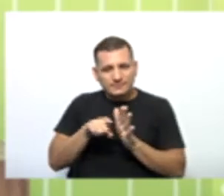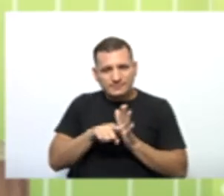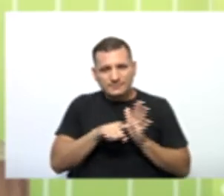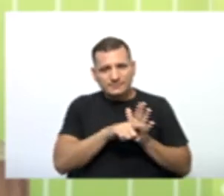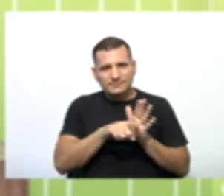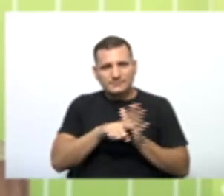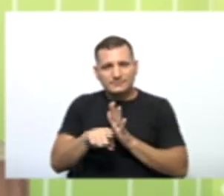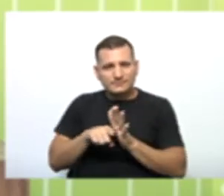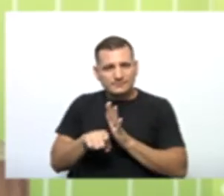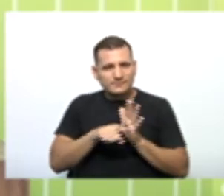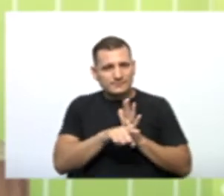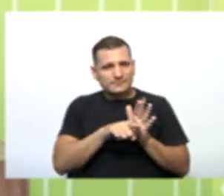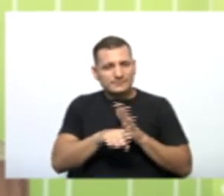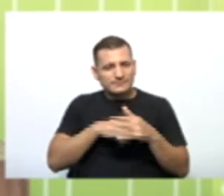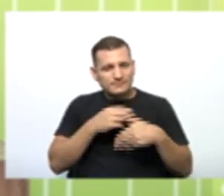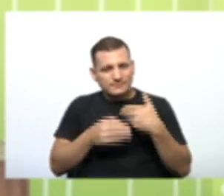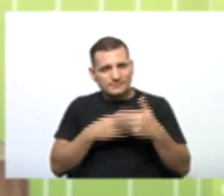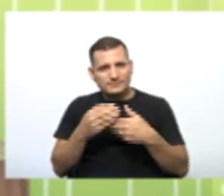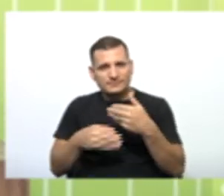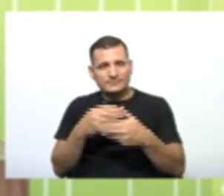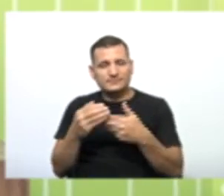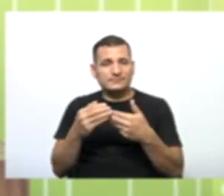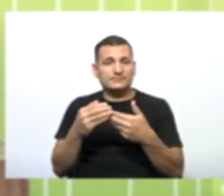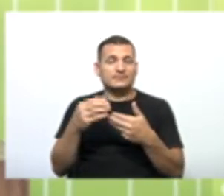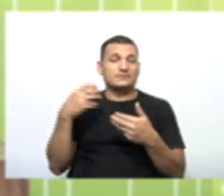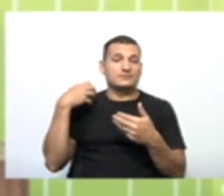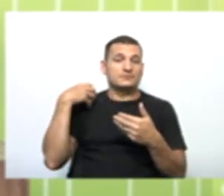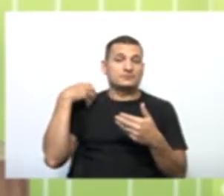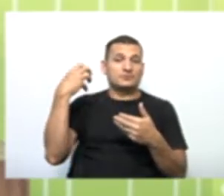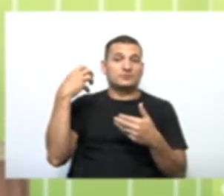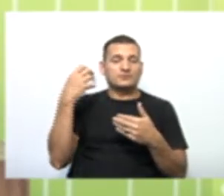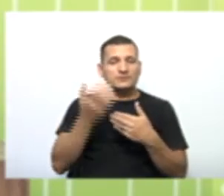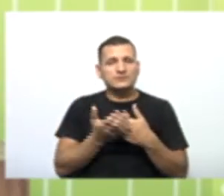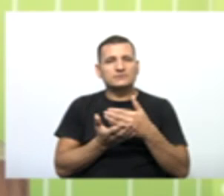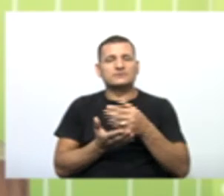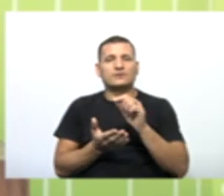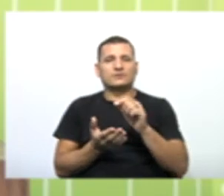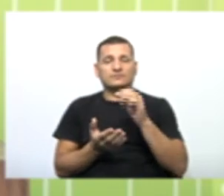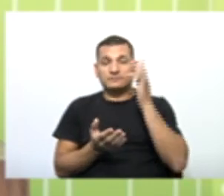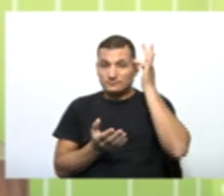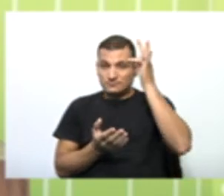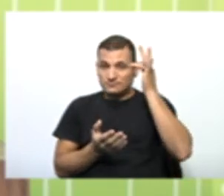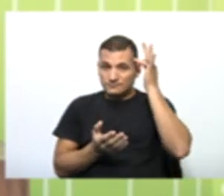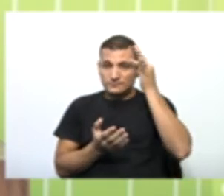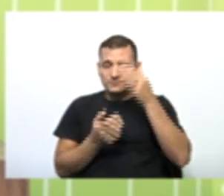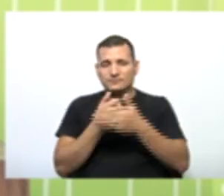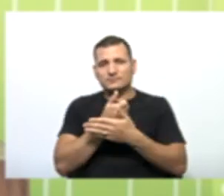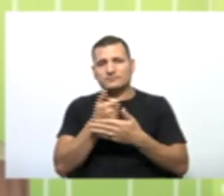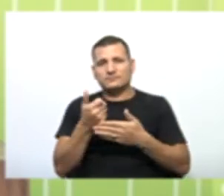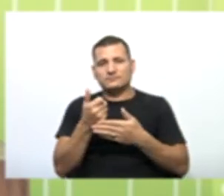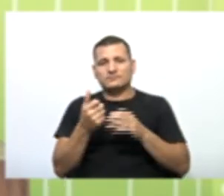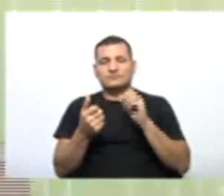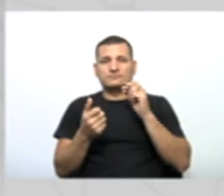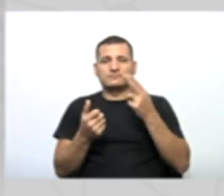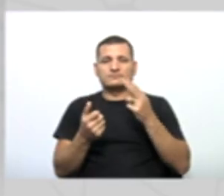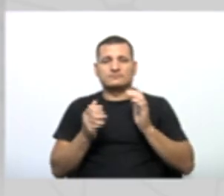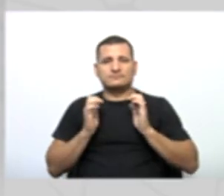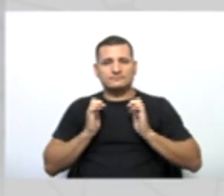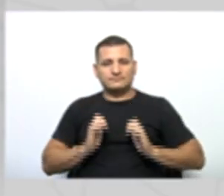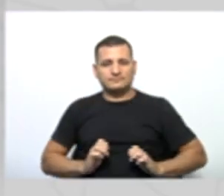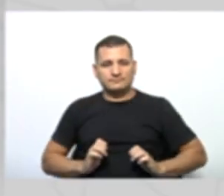de ir questionando, Sócrates vai iniciar o que a gente chama de filosofia da moral, ou da ética.